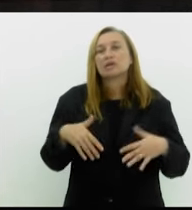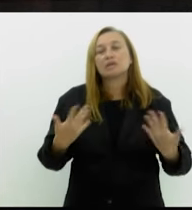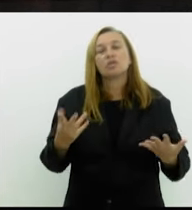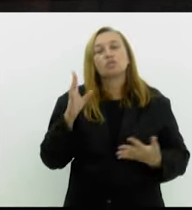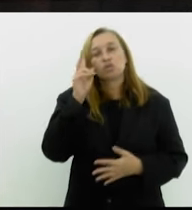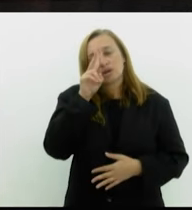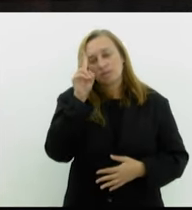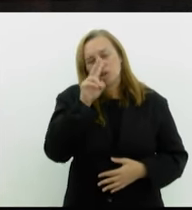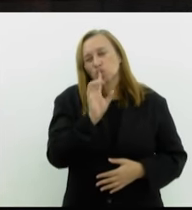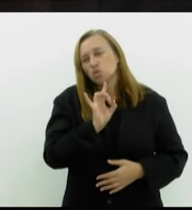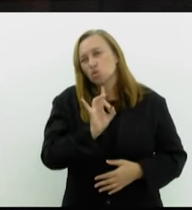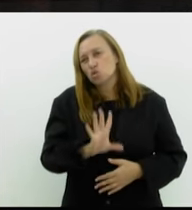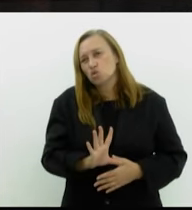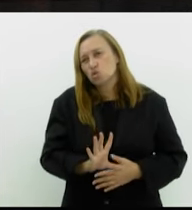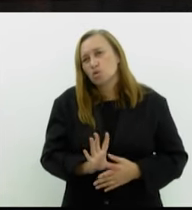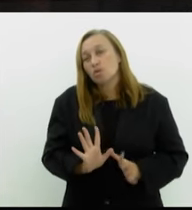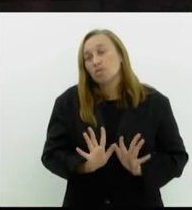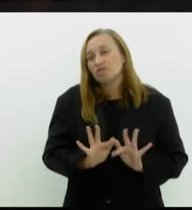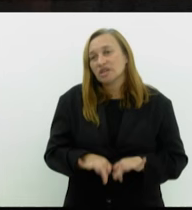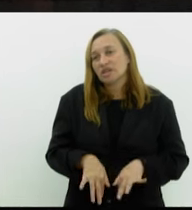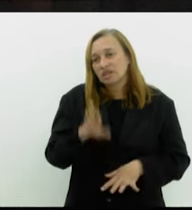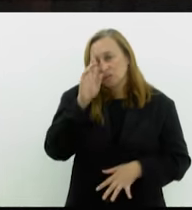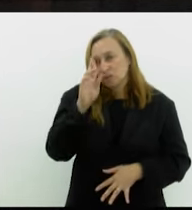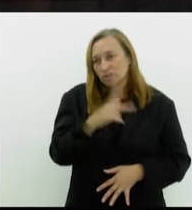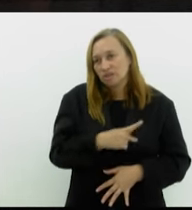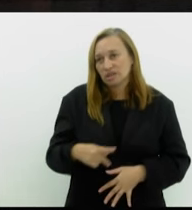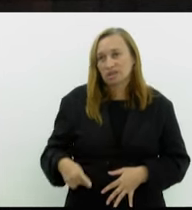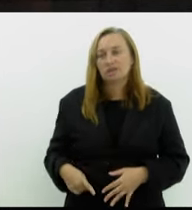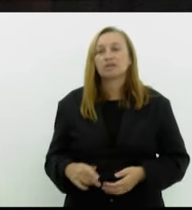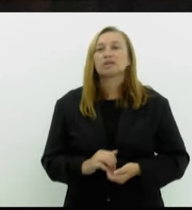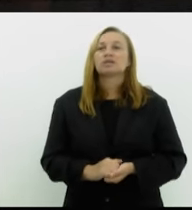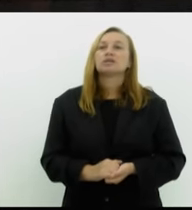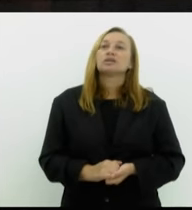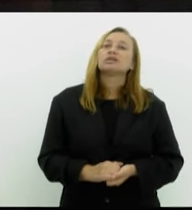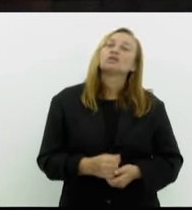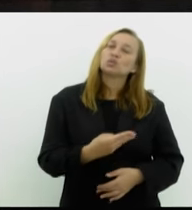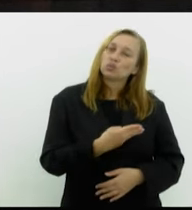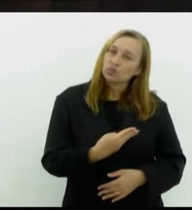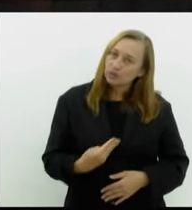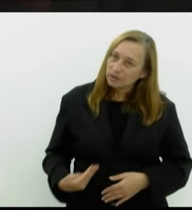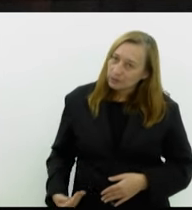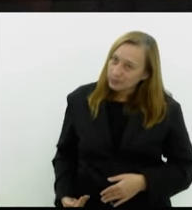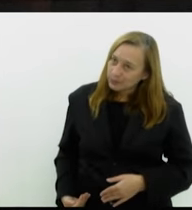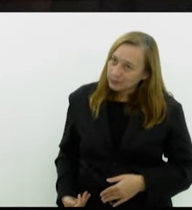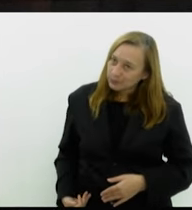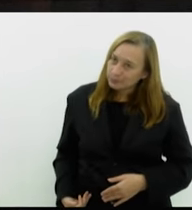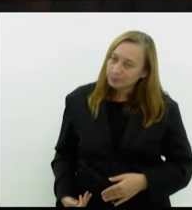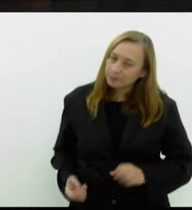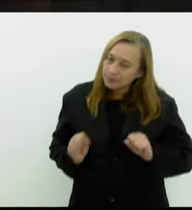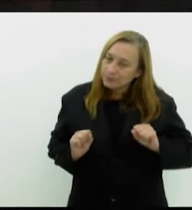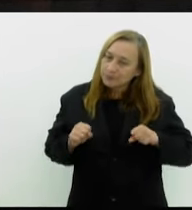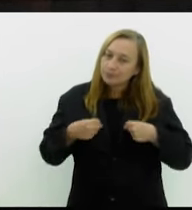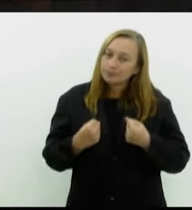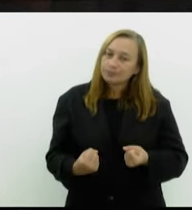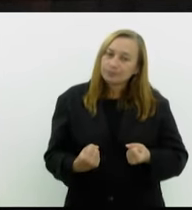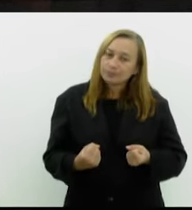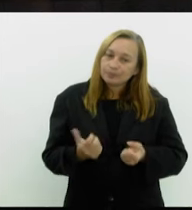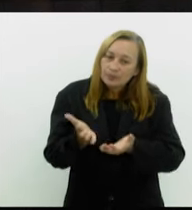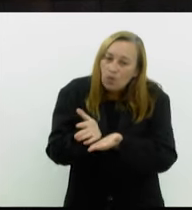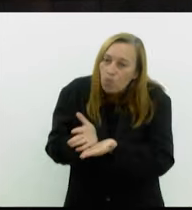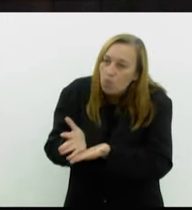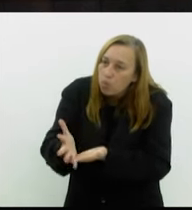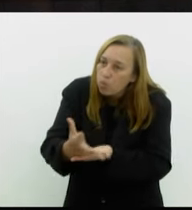lembrando, para encerrar, senhora presidente, dizendo, governador, se dedique a aumentar a